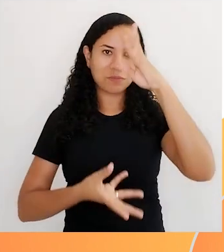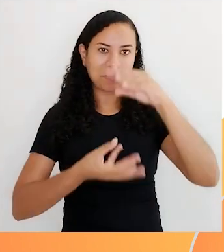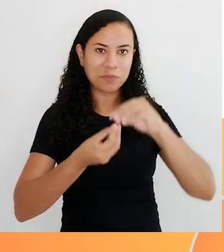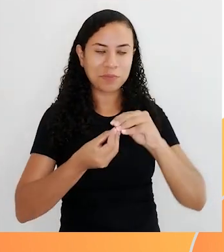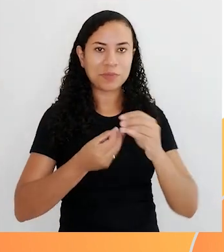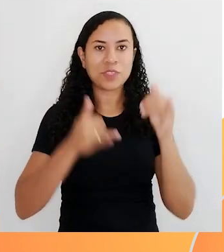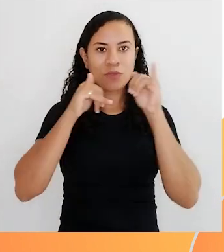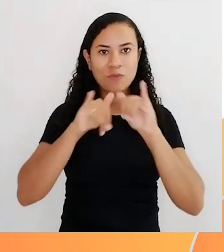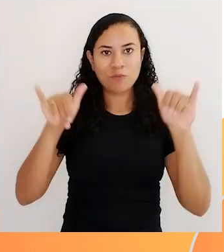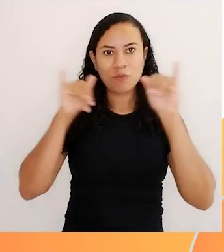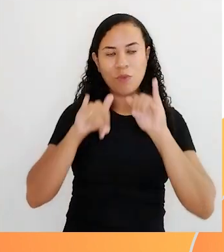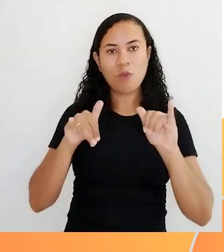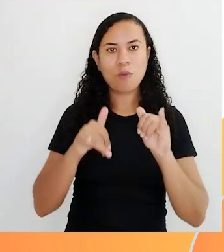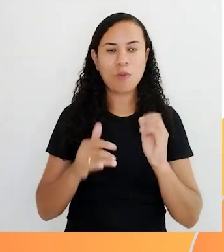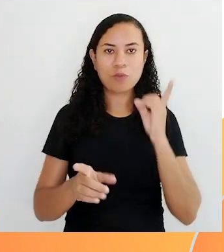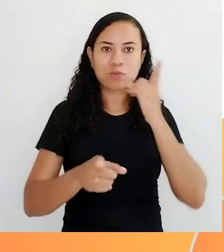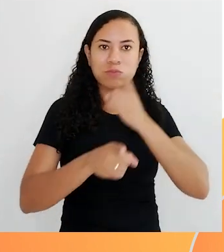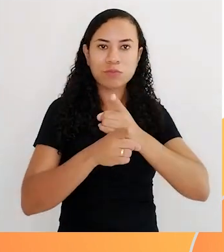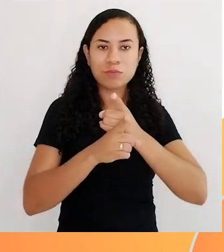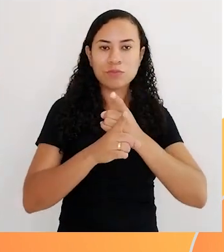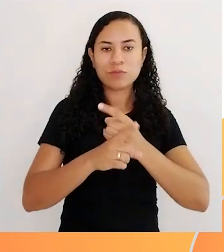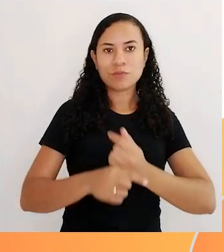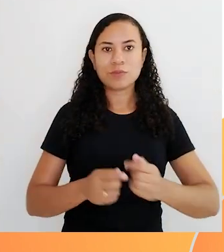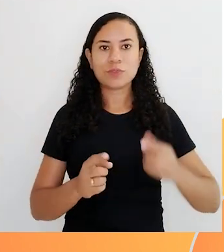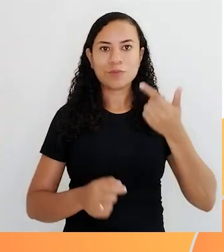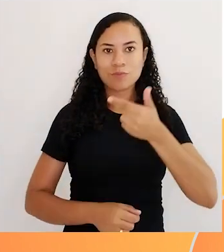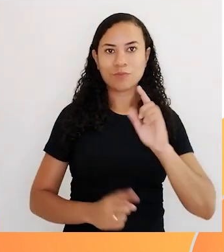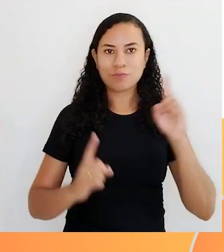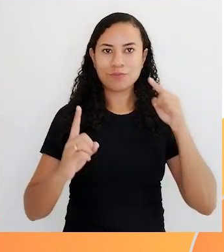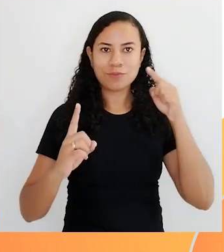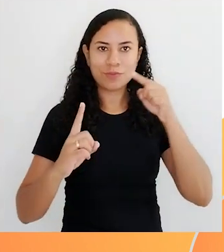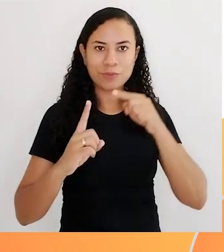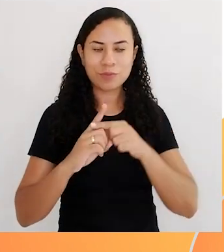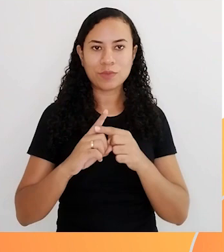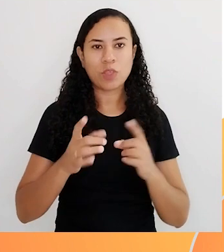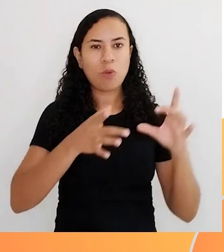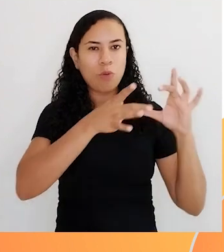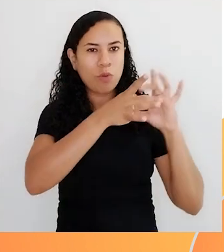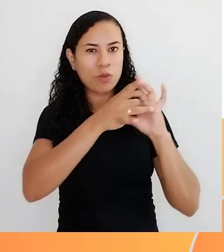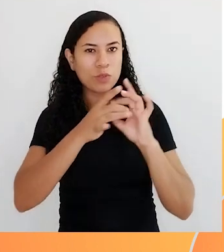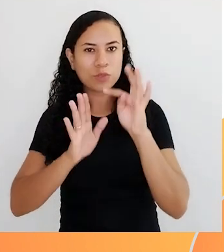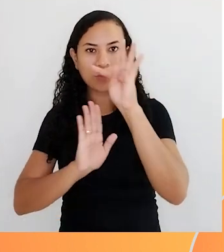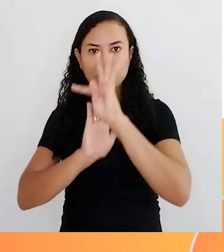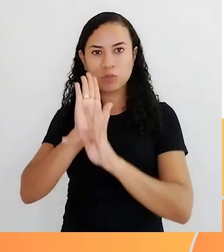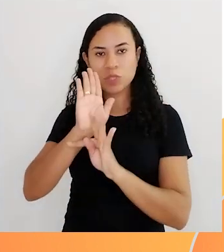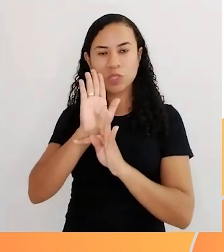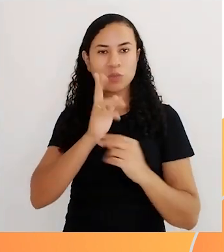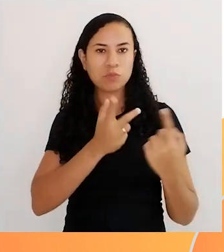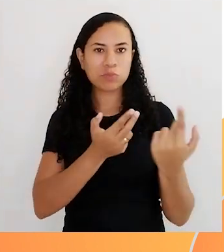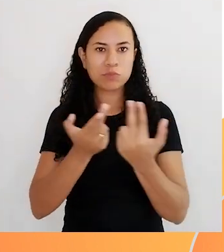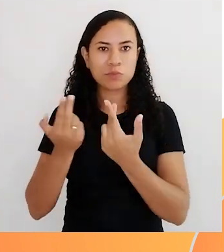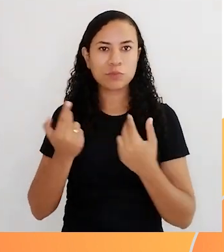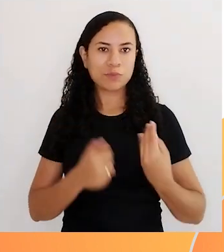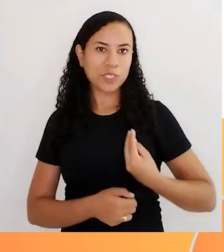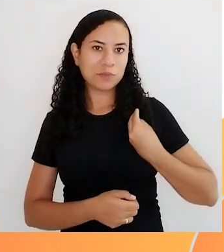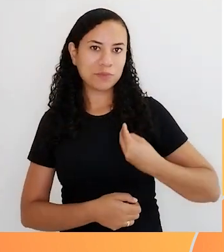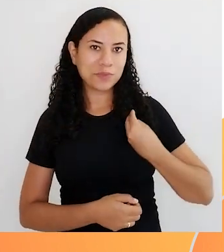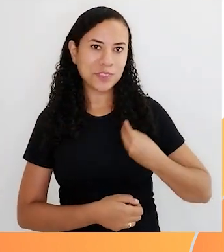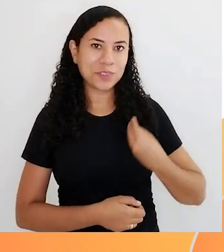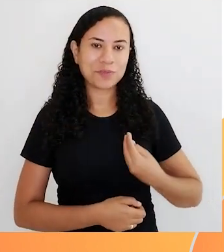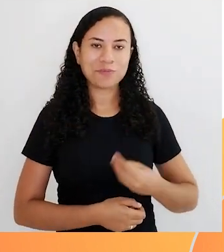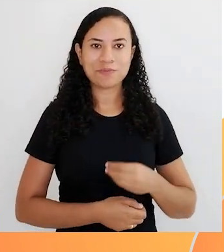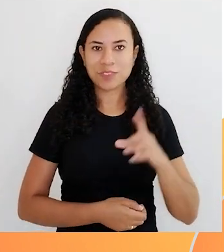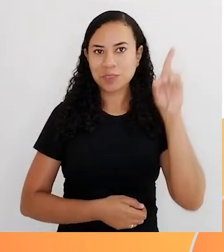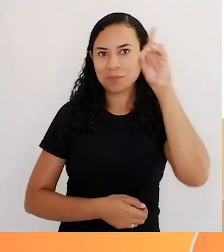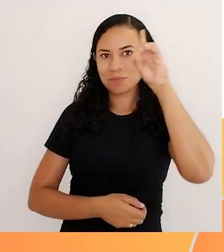subjetividade apresentada. Contextualizar o texto com situações da vida prática.